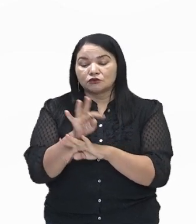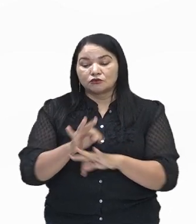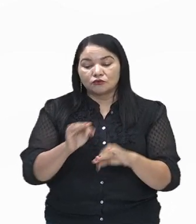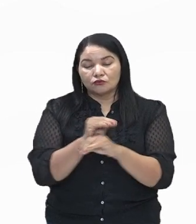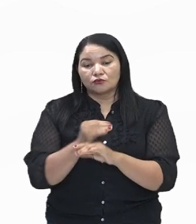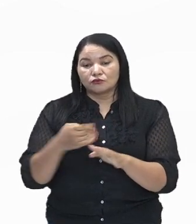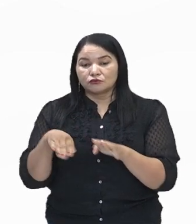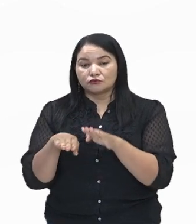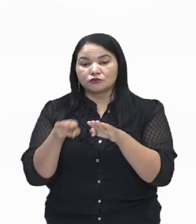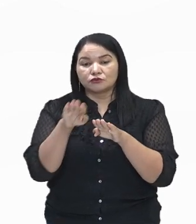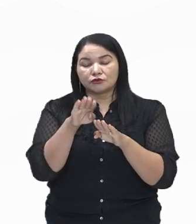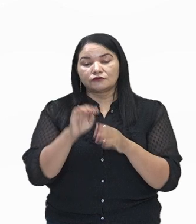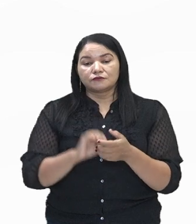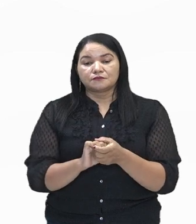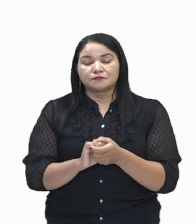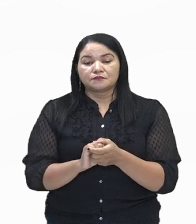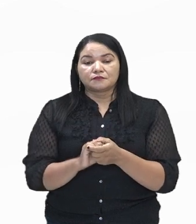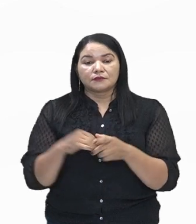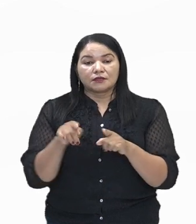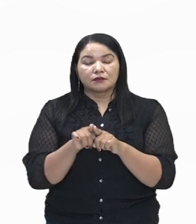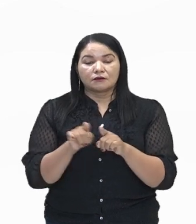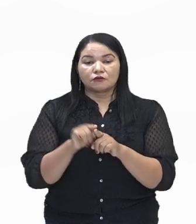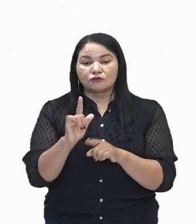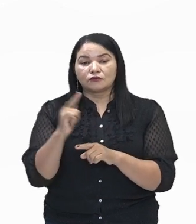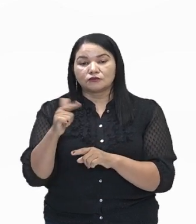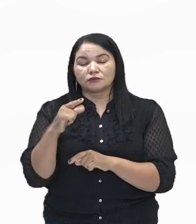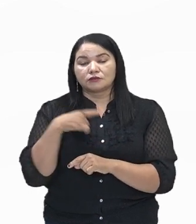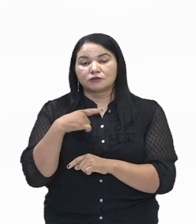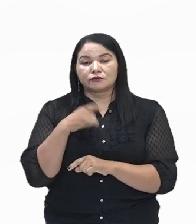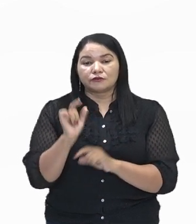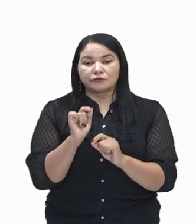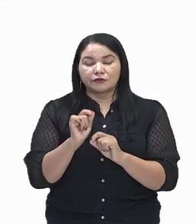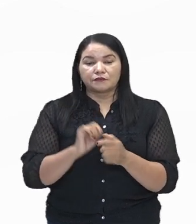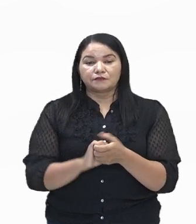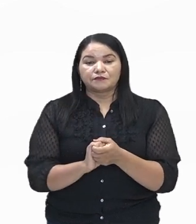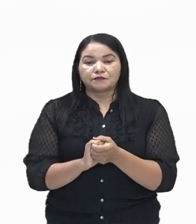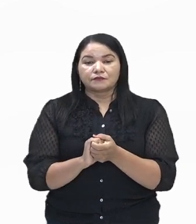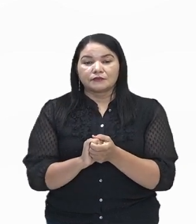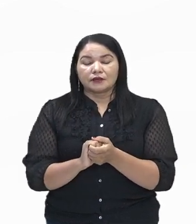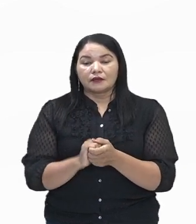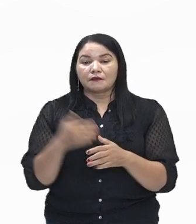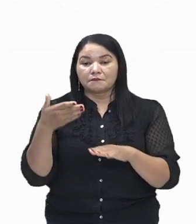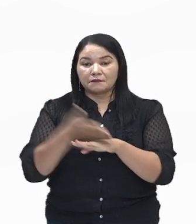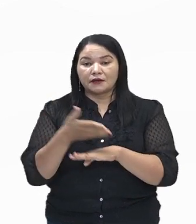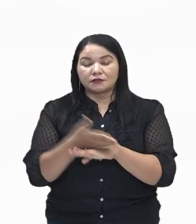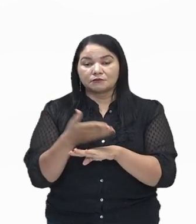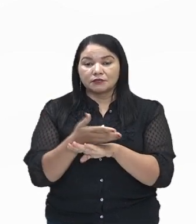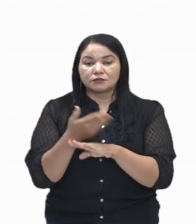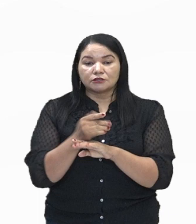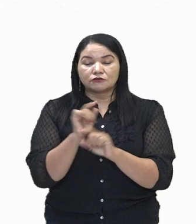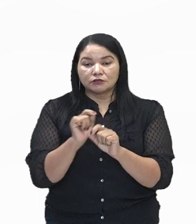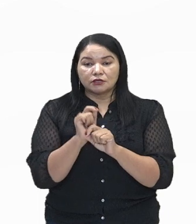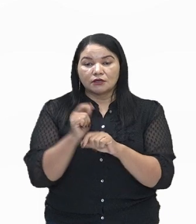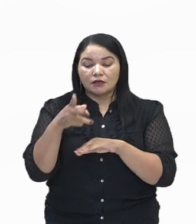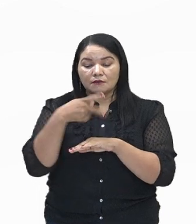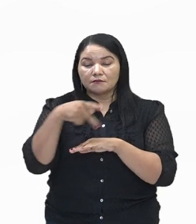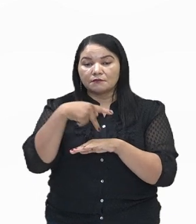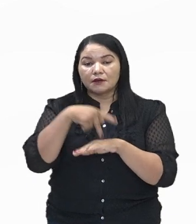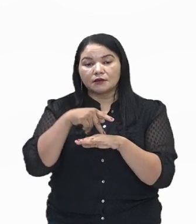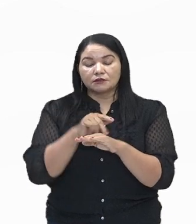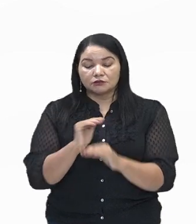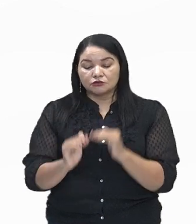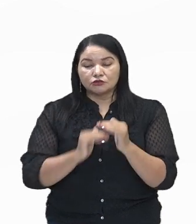níveis. No 16.8 nós temos fortalecer a participação de países em